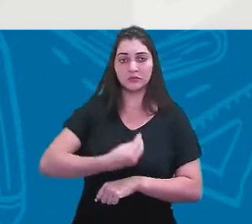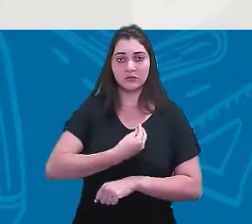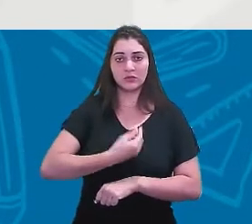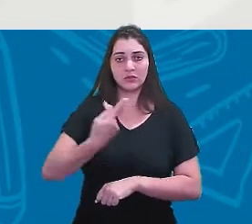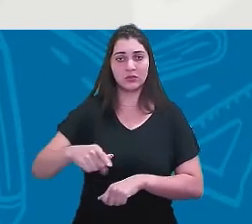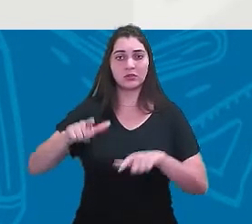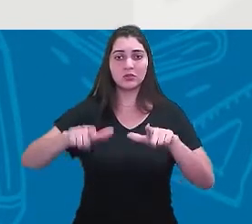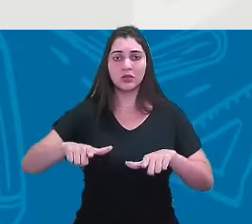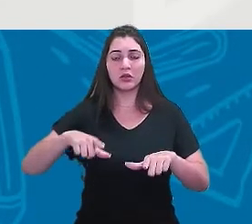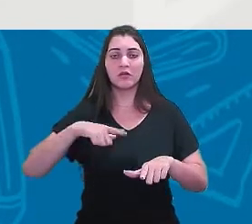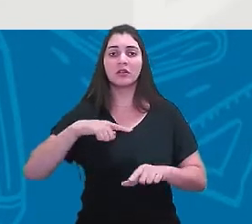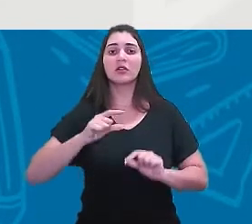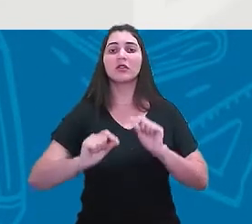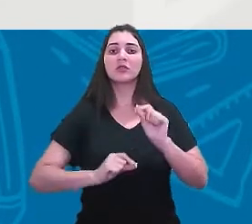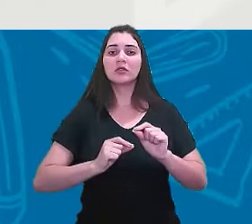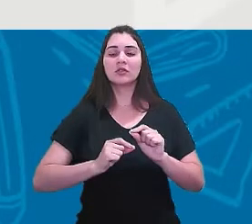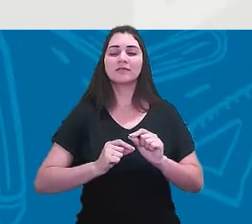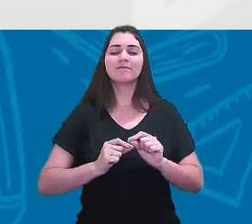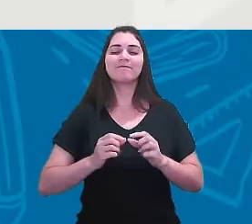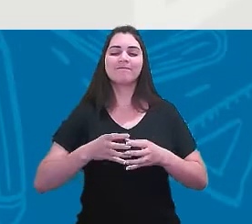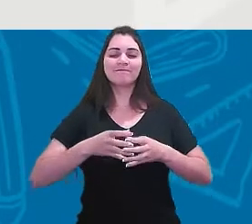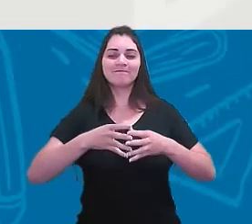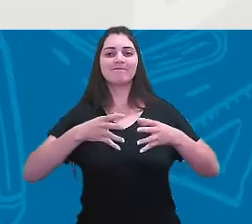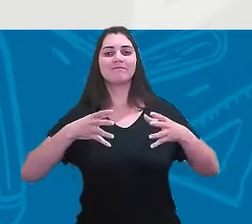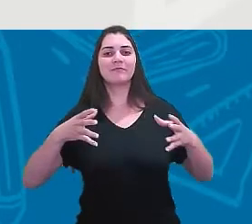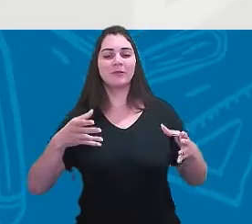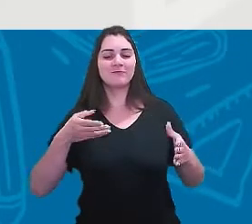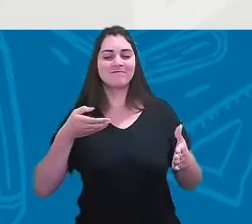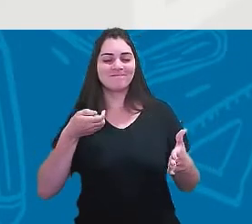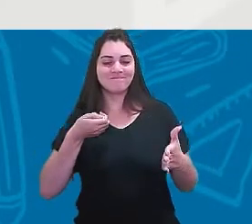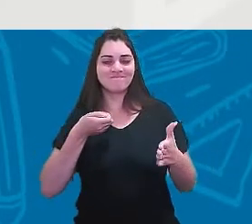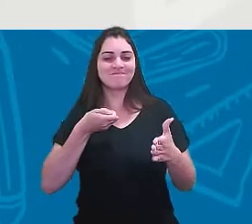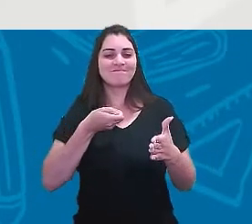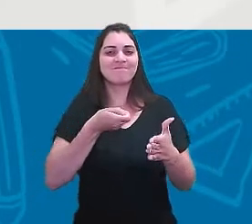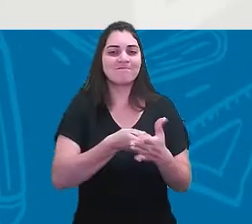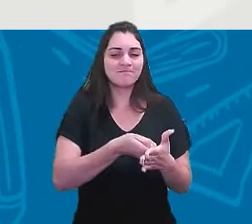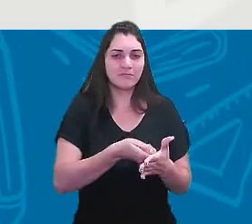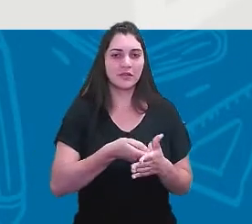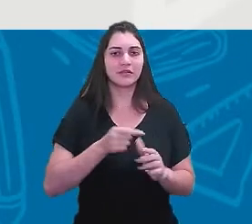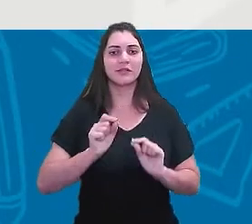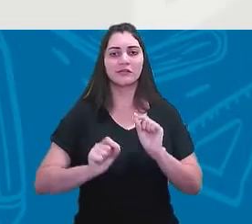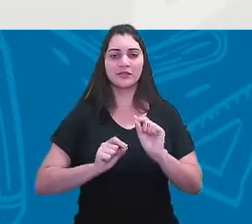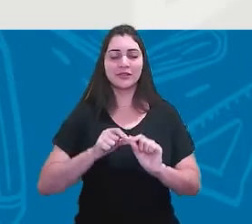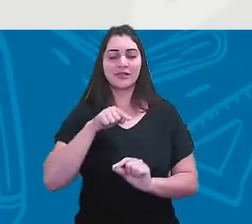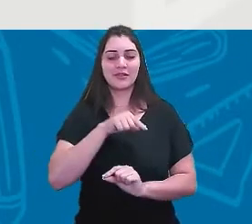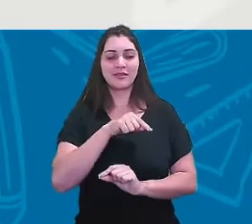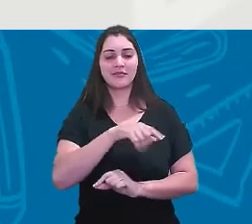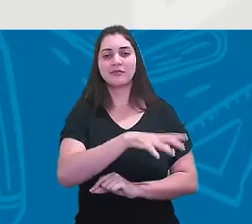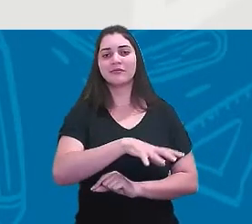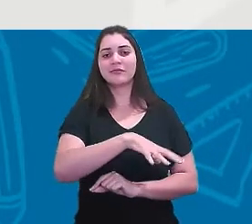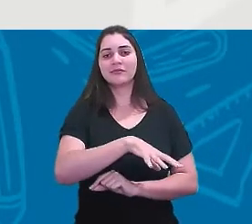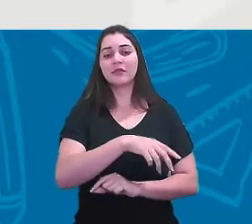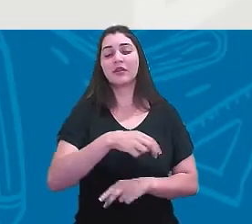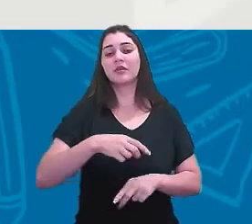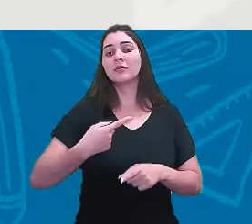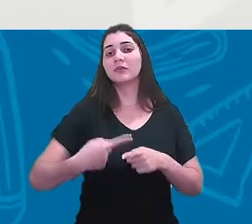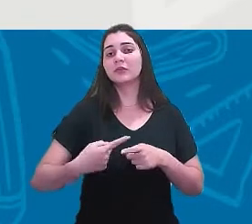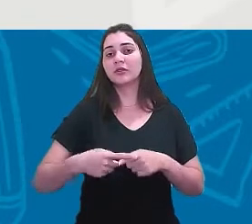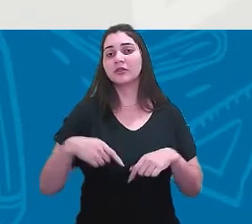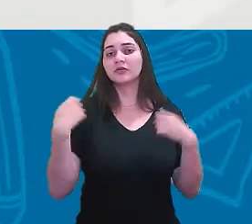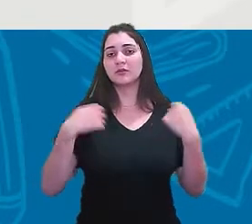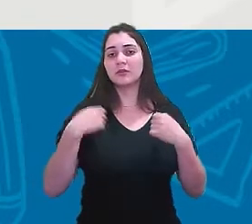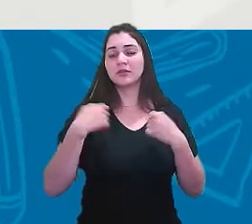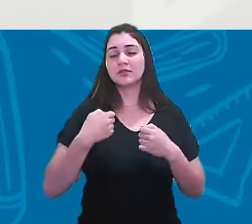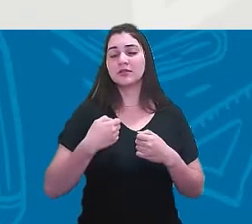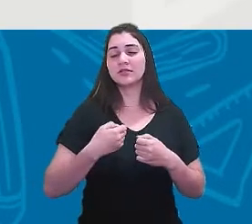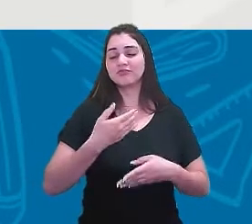ter uma maior probabilidade de impacto, né, de impactar aquela área. Por quê? Eu vou precisar